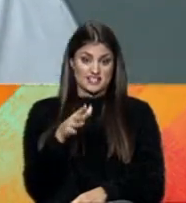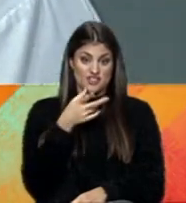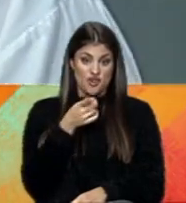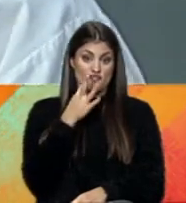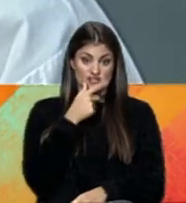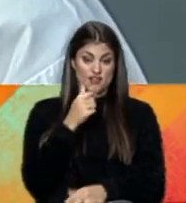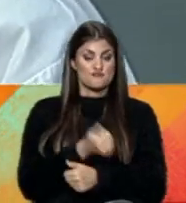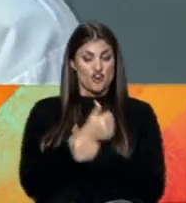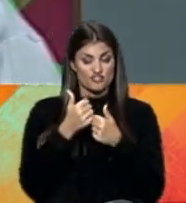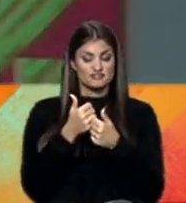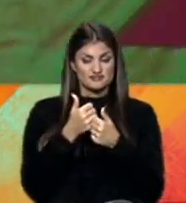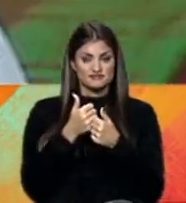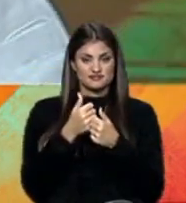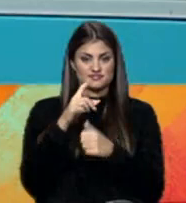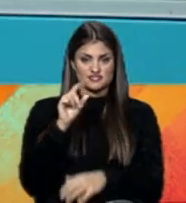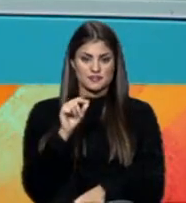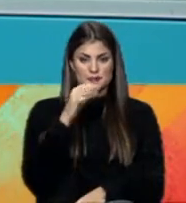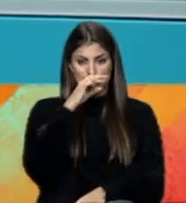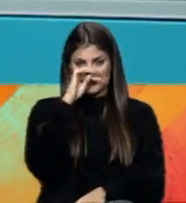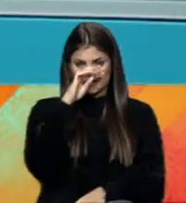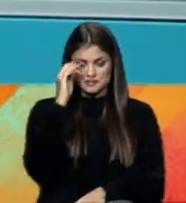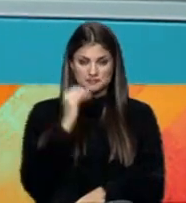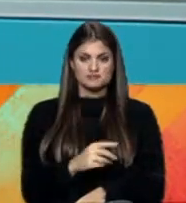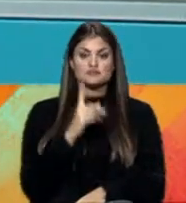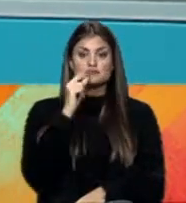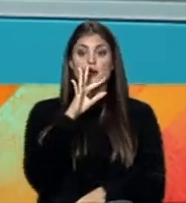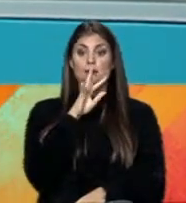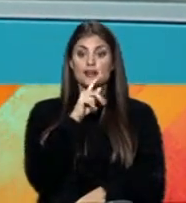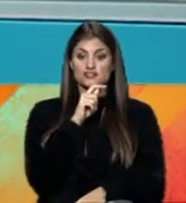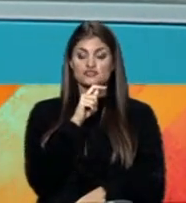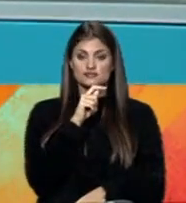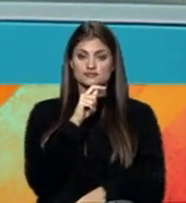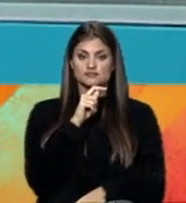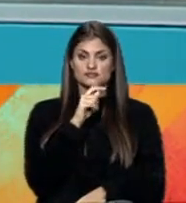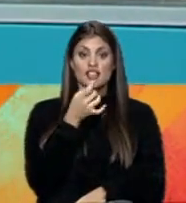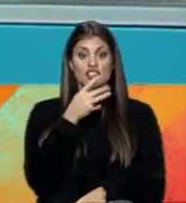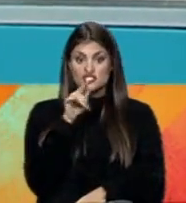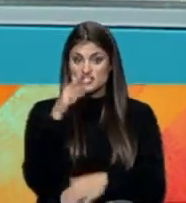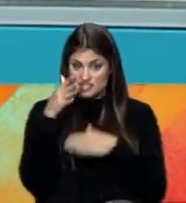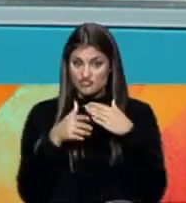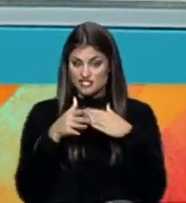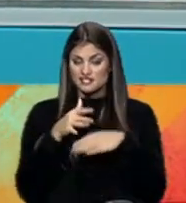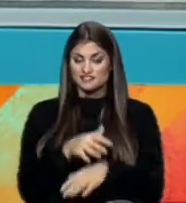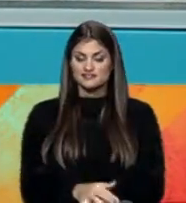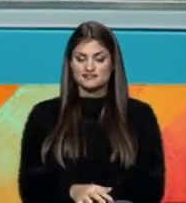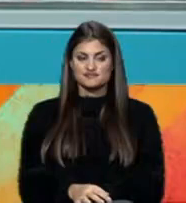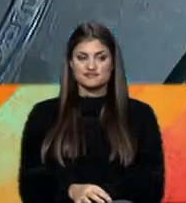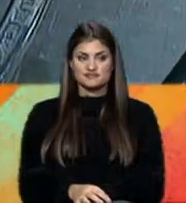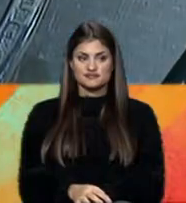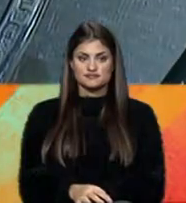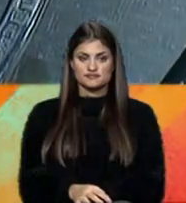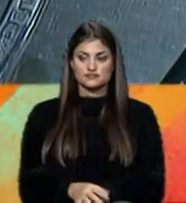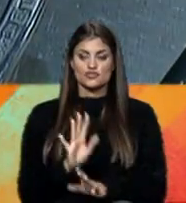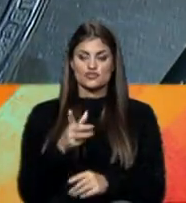bom. E é tão bom também que hajam pais, não é? Que exatamente. Permitam tal, sim, não é? Sim, sim, exatamente. Aliás, já lhe